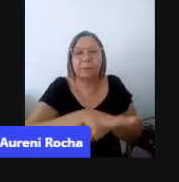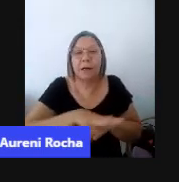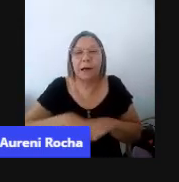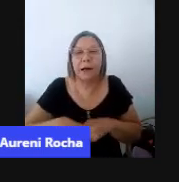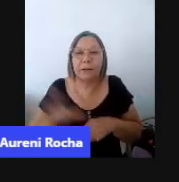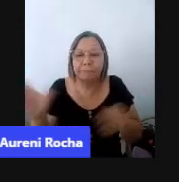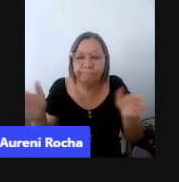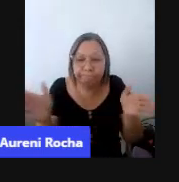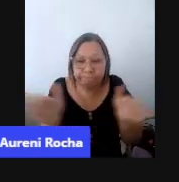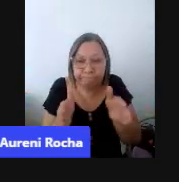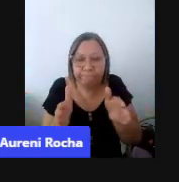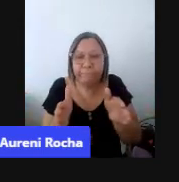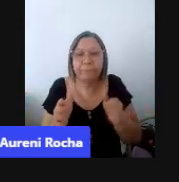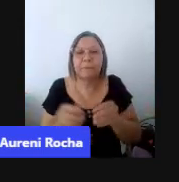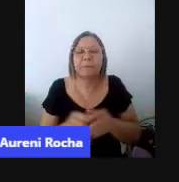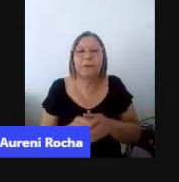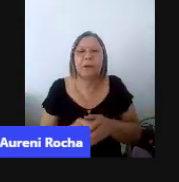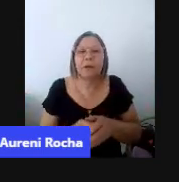grande,